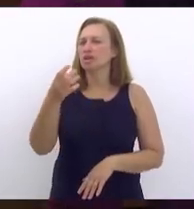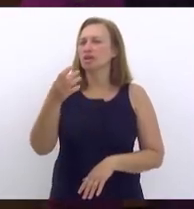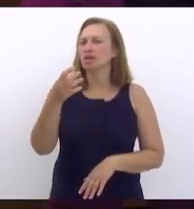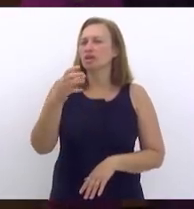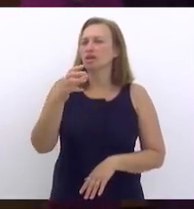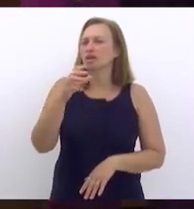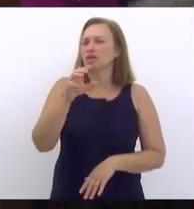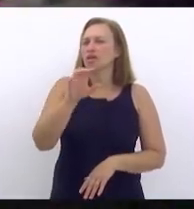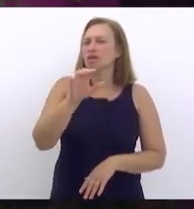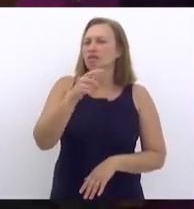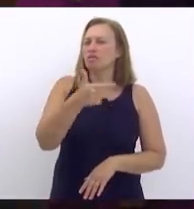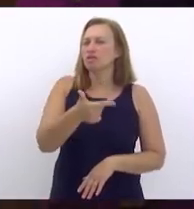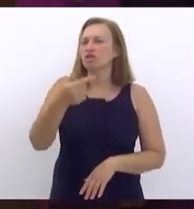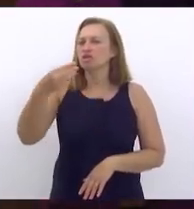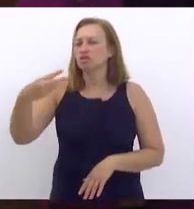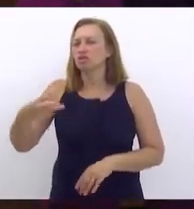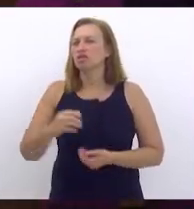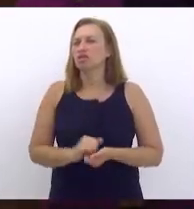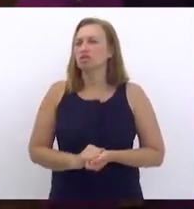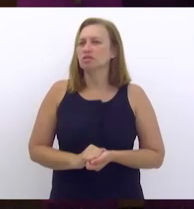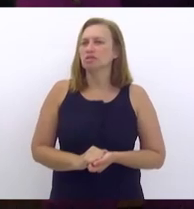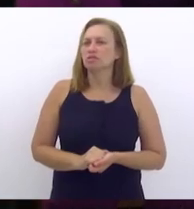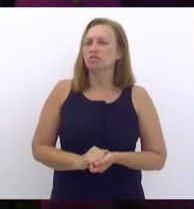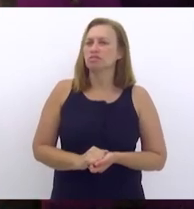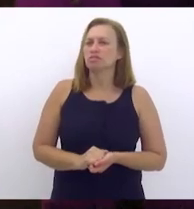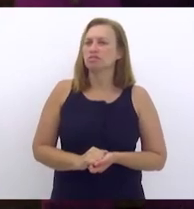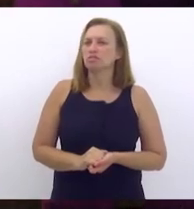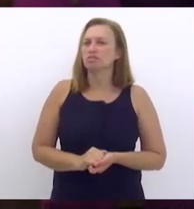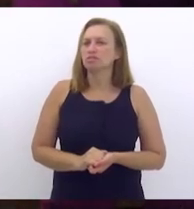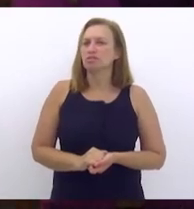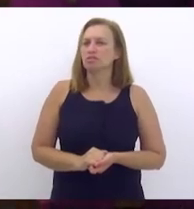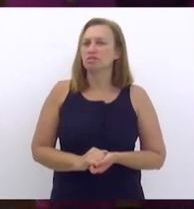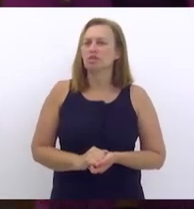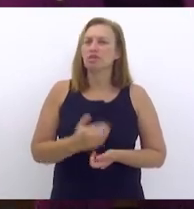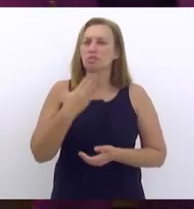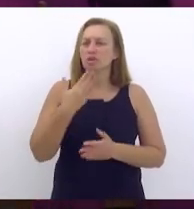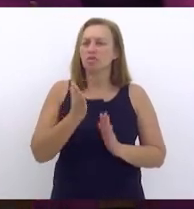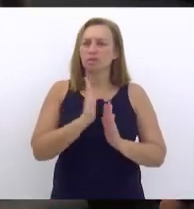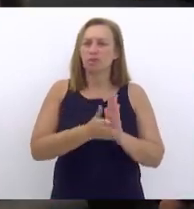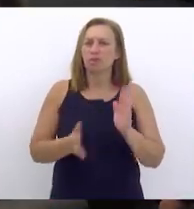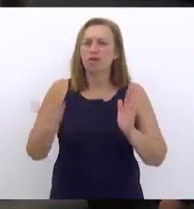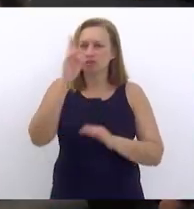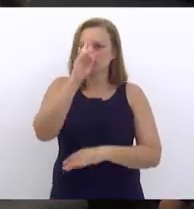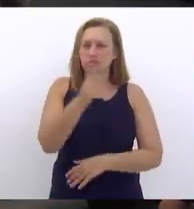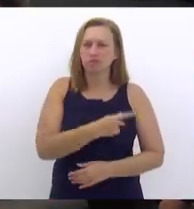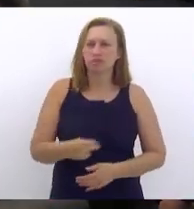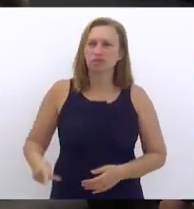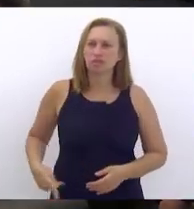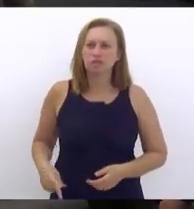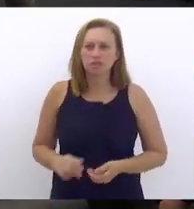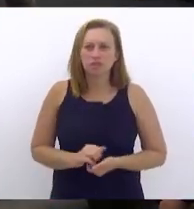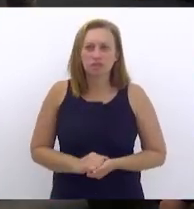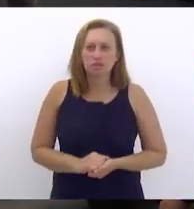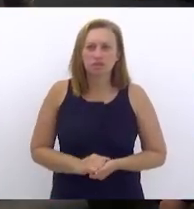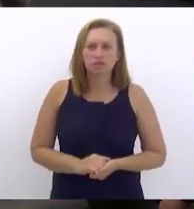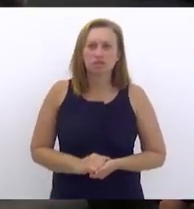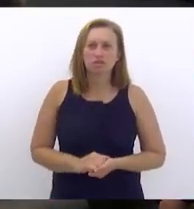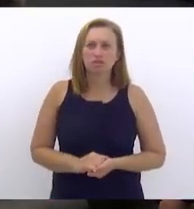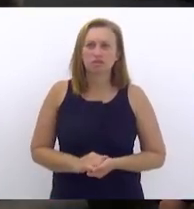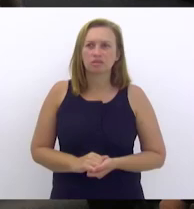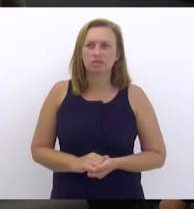66/23. E assim que possível, eu gostaria de fazer uma questão pela ordem, senhor presidente. Registrar também o meu,